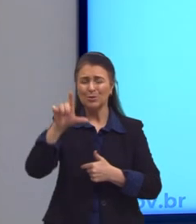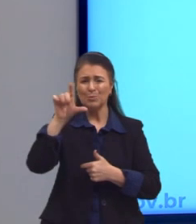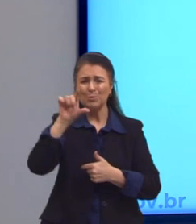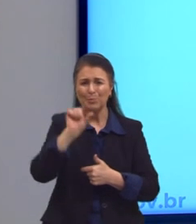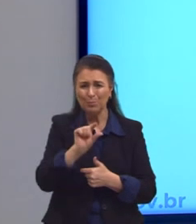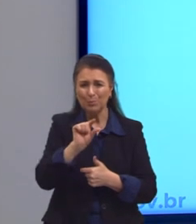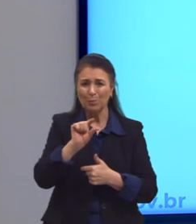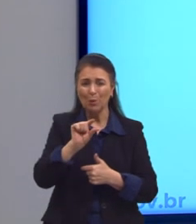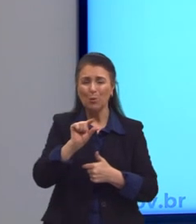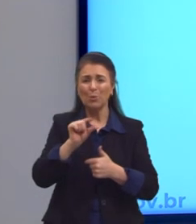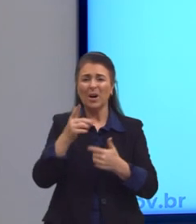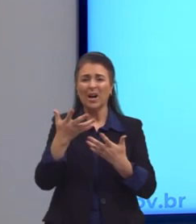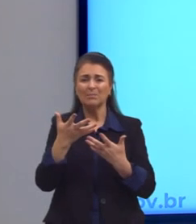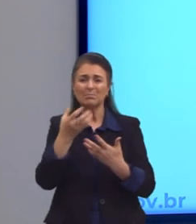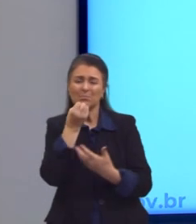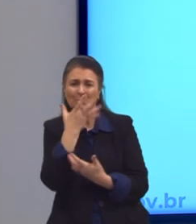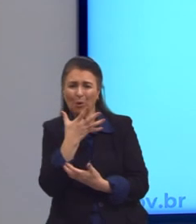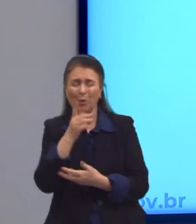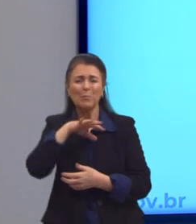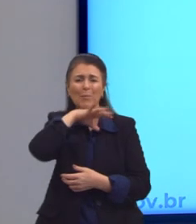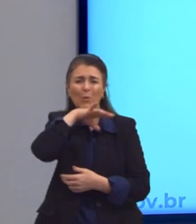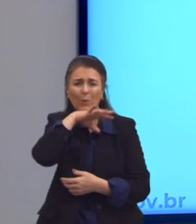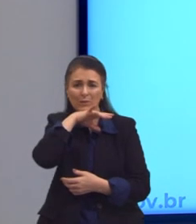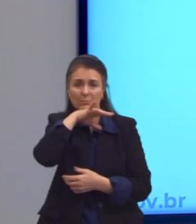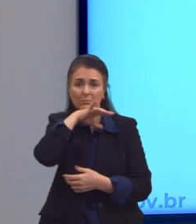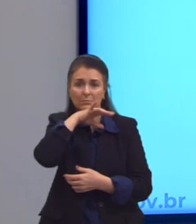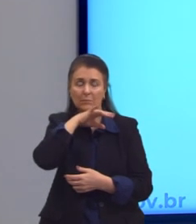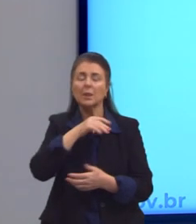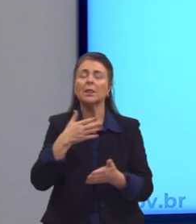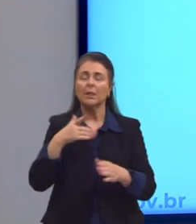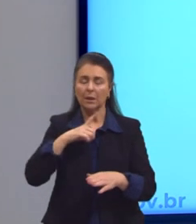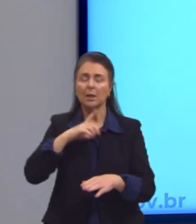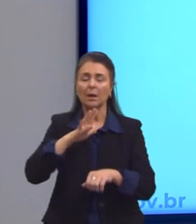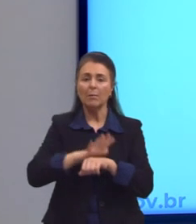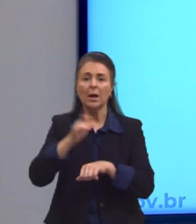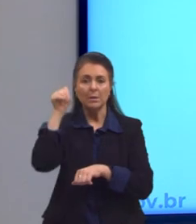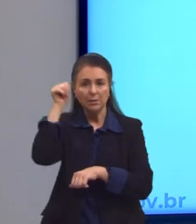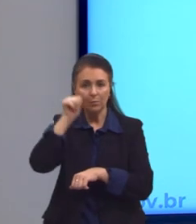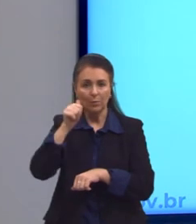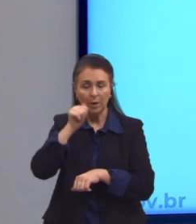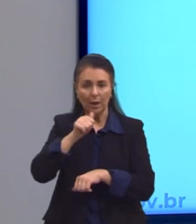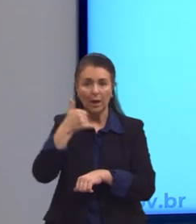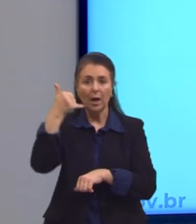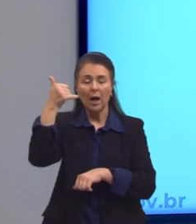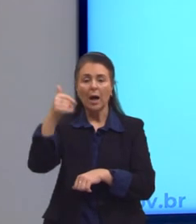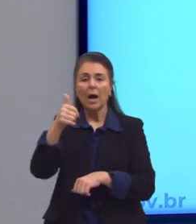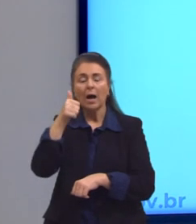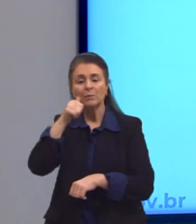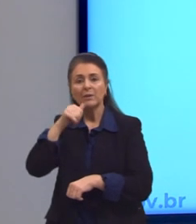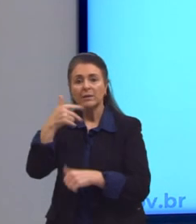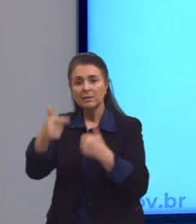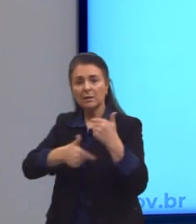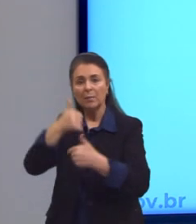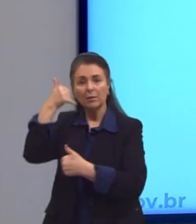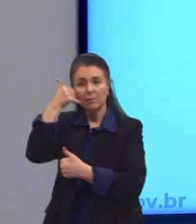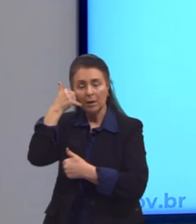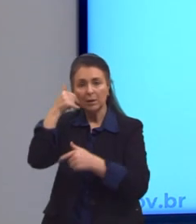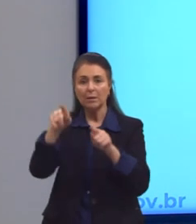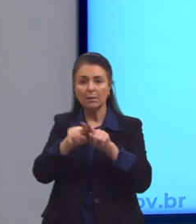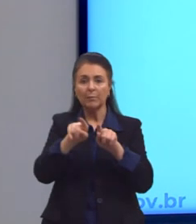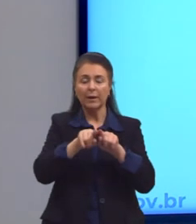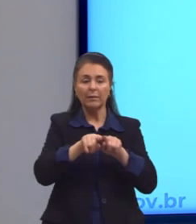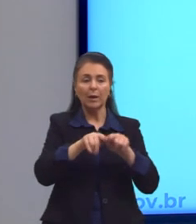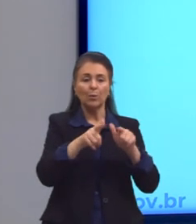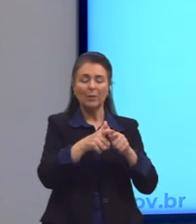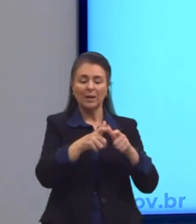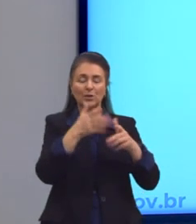em grande medida, se encontra mais acentuada. as trabalhadoras do telemarketing, por exemplo, uma nova divisão sexual do